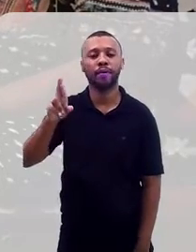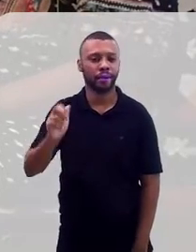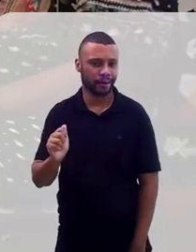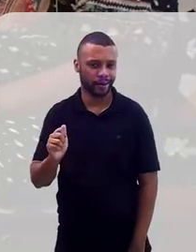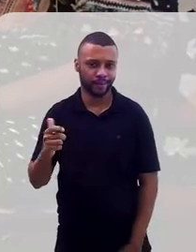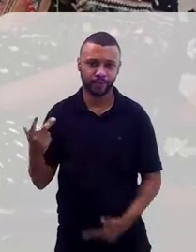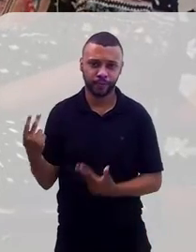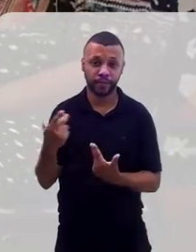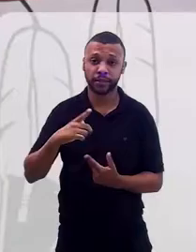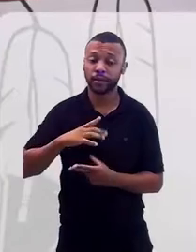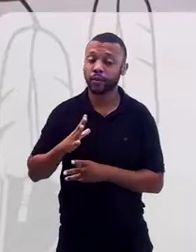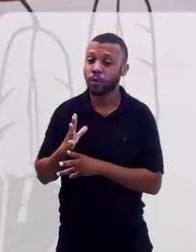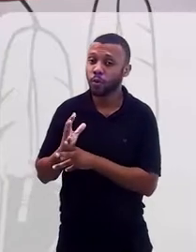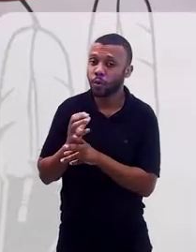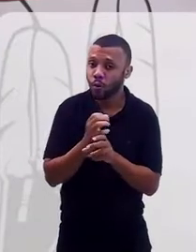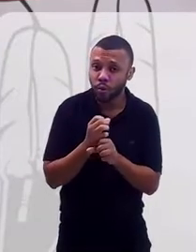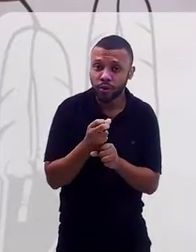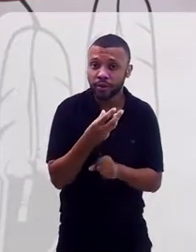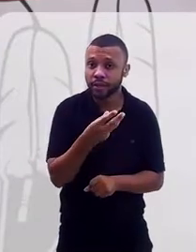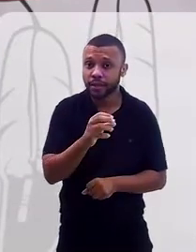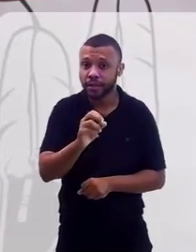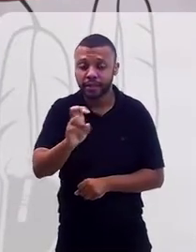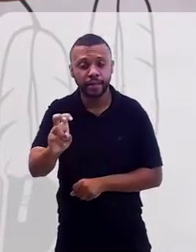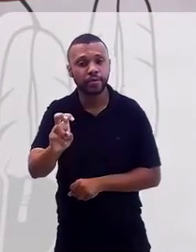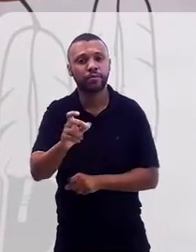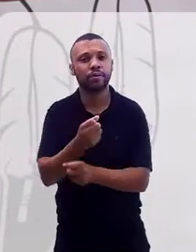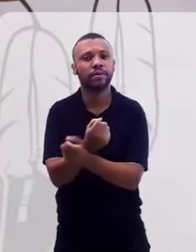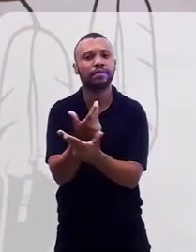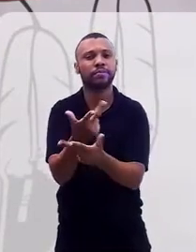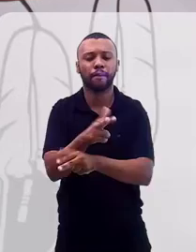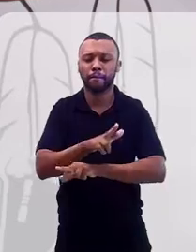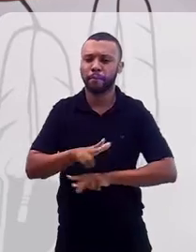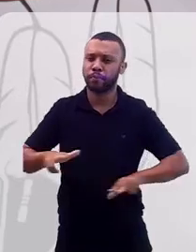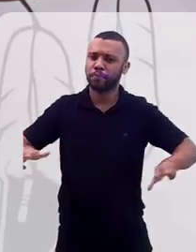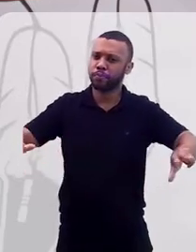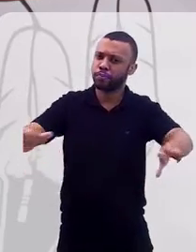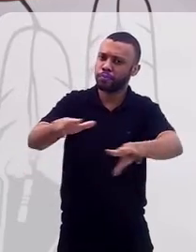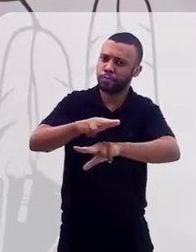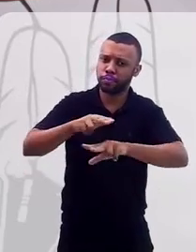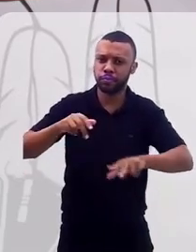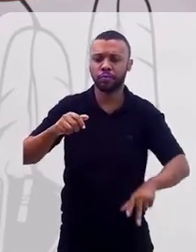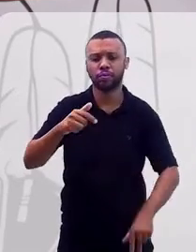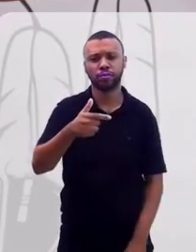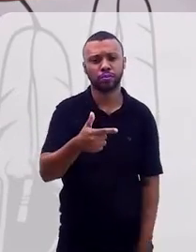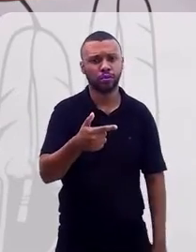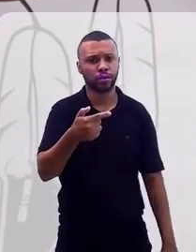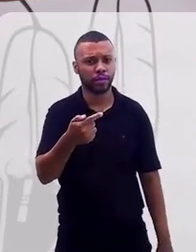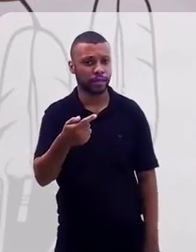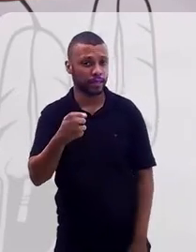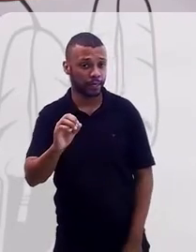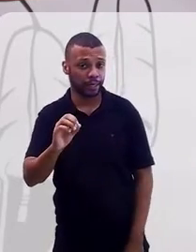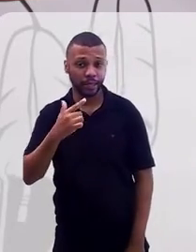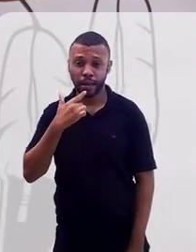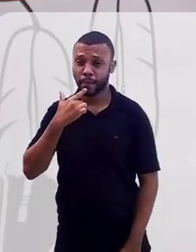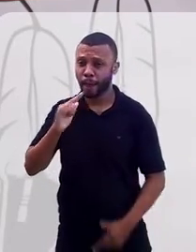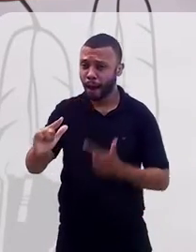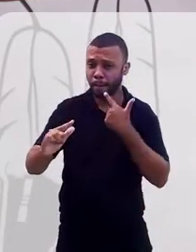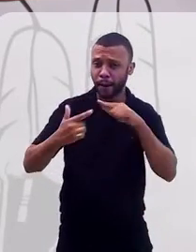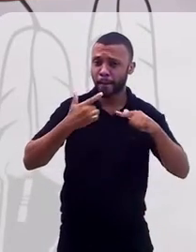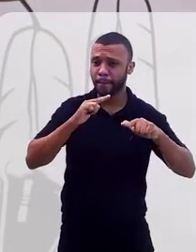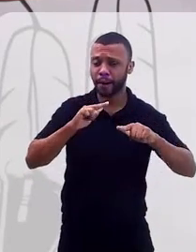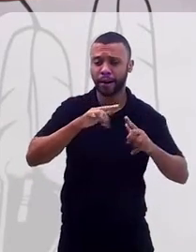chamanismo seria Mura como nós temos 305 etnias diferentes e 270 línguas quer dizer Nós